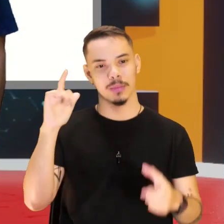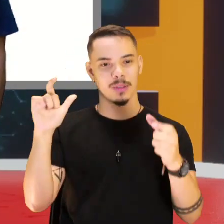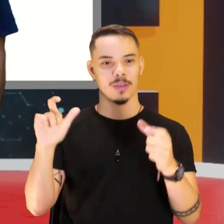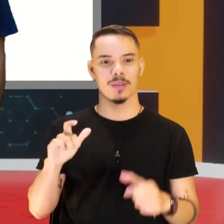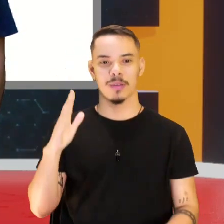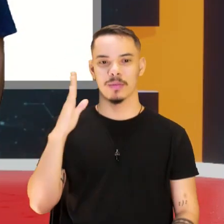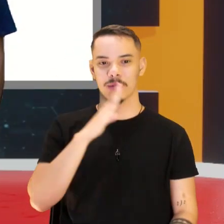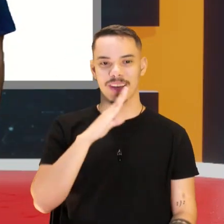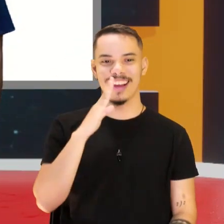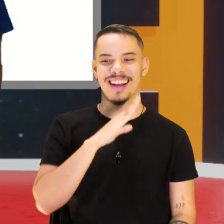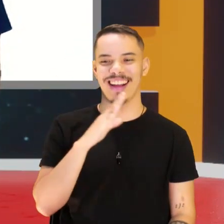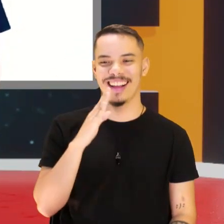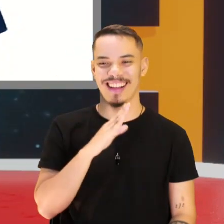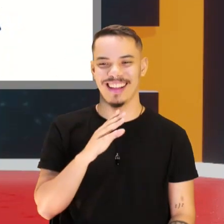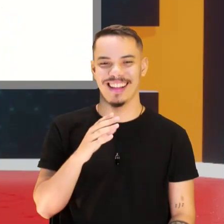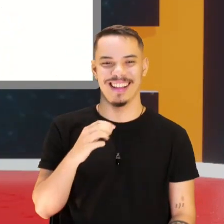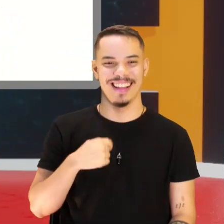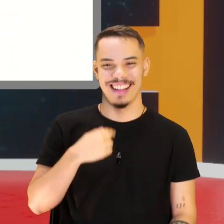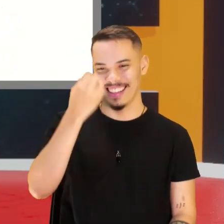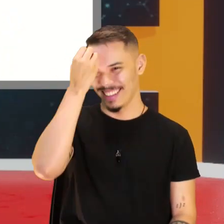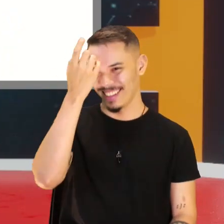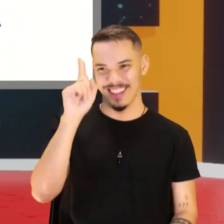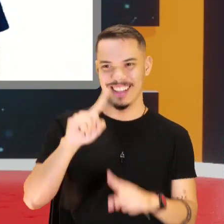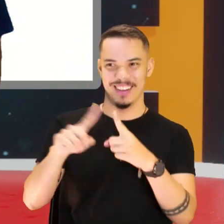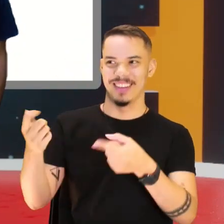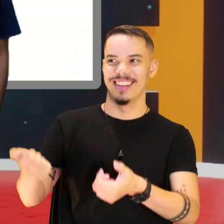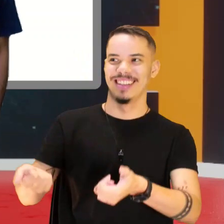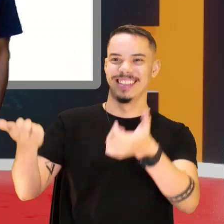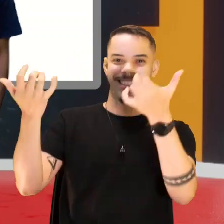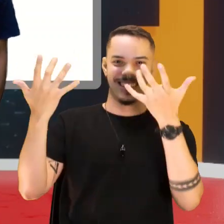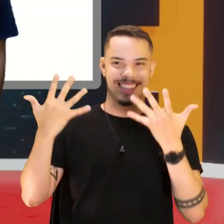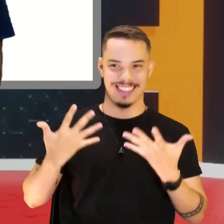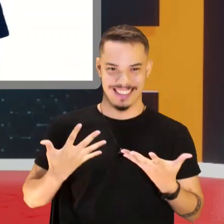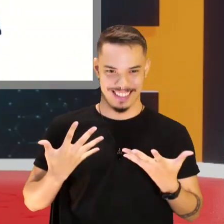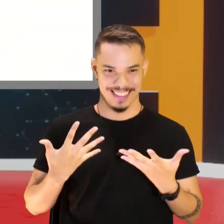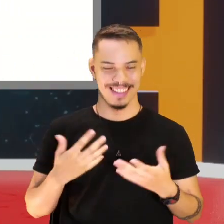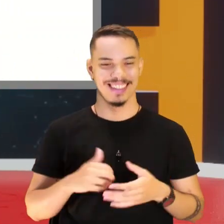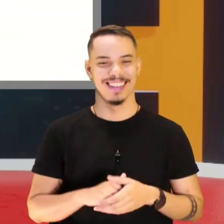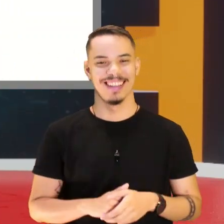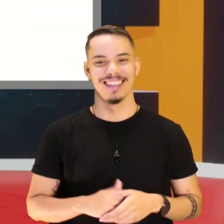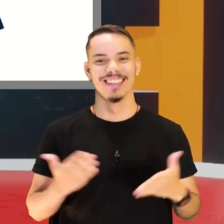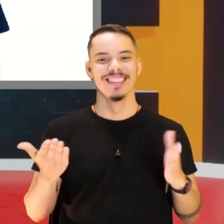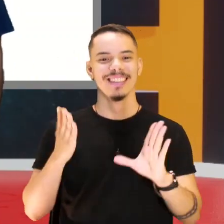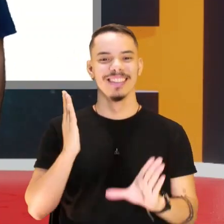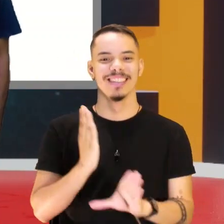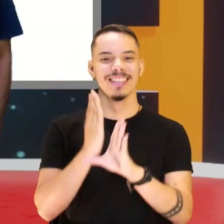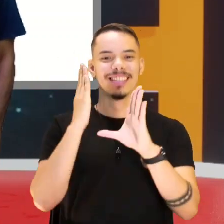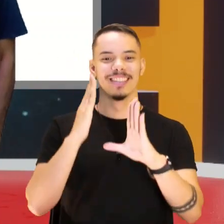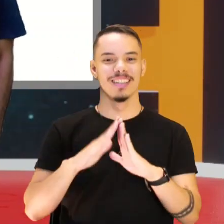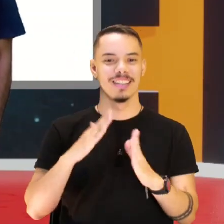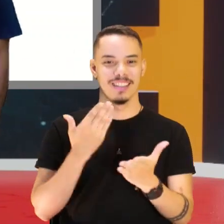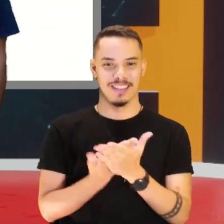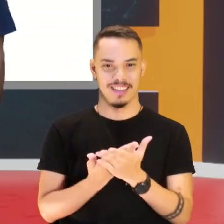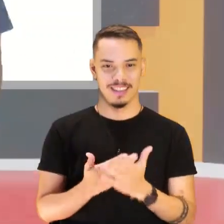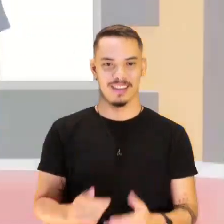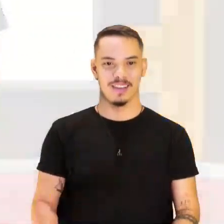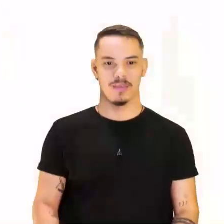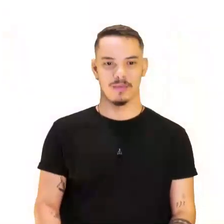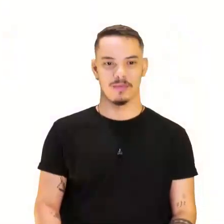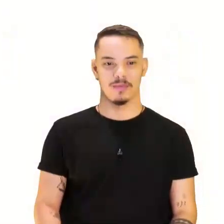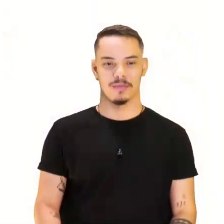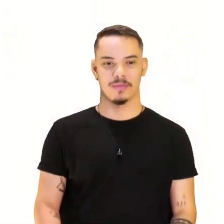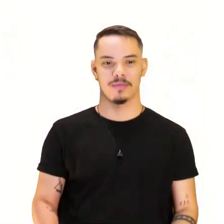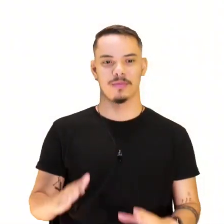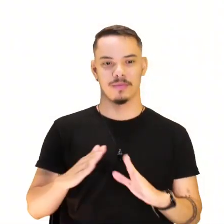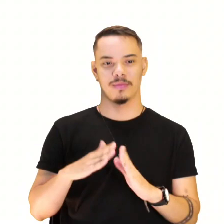que agora também não lembro, mas ela falou. Ela me falou. Mas vamos lá então descobrir a escola dessa galera. Olha lá, a escola